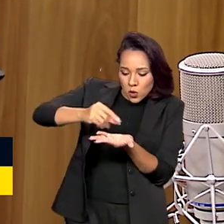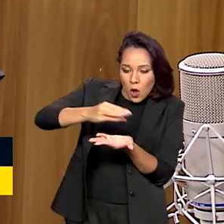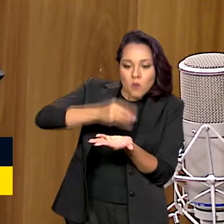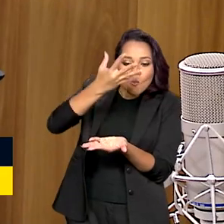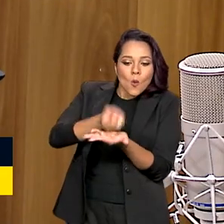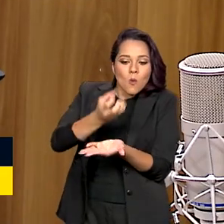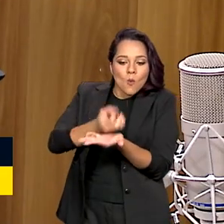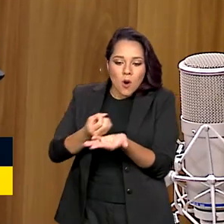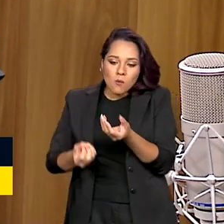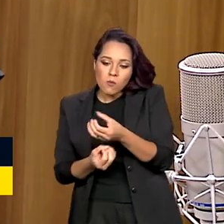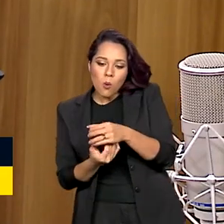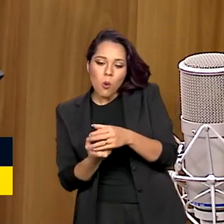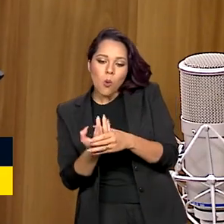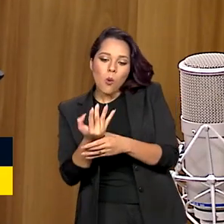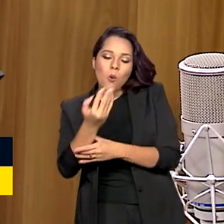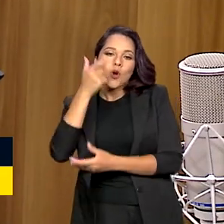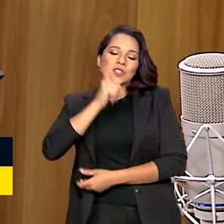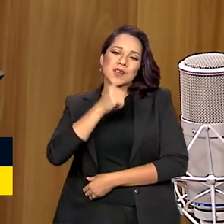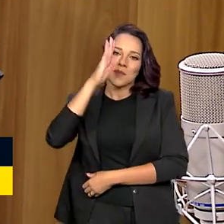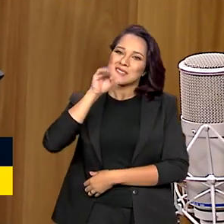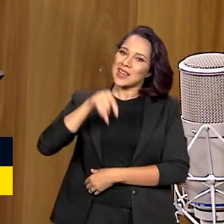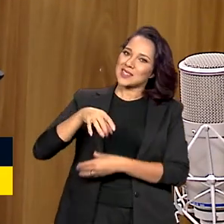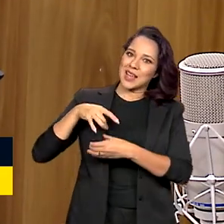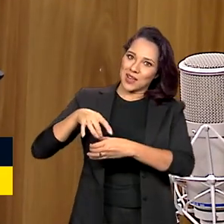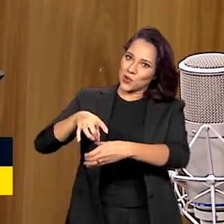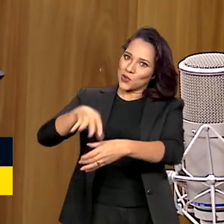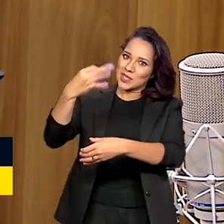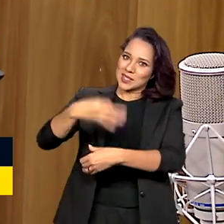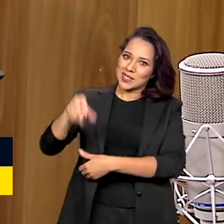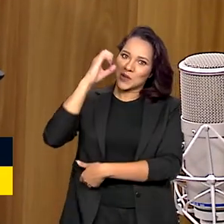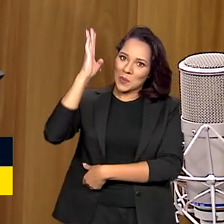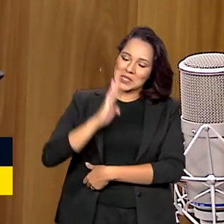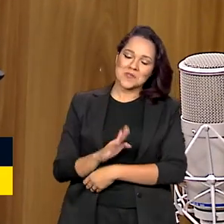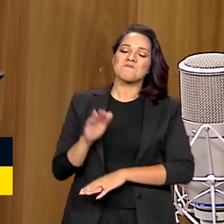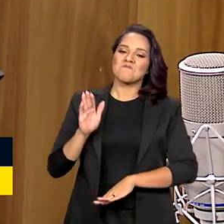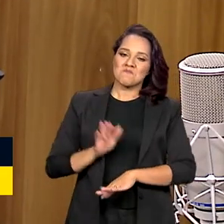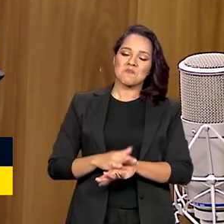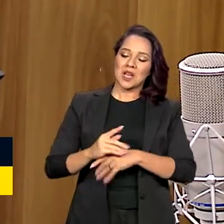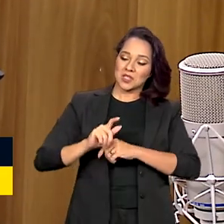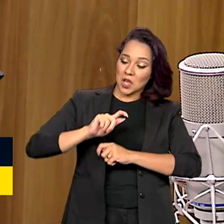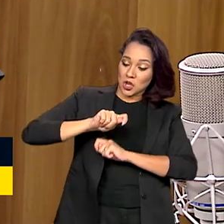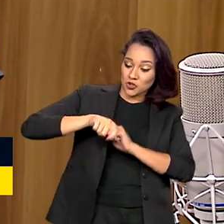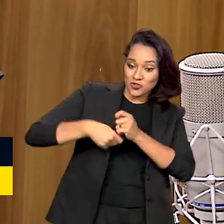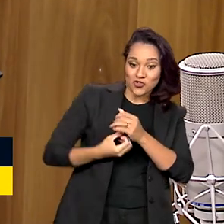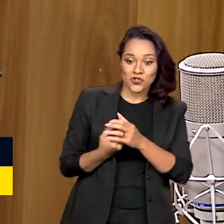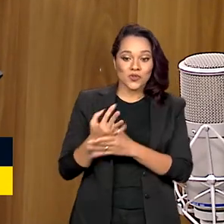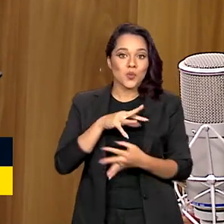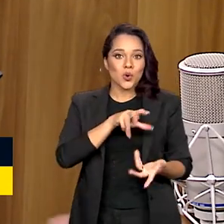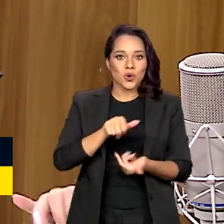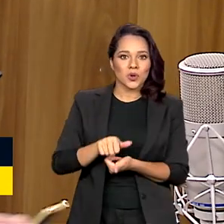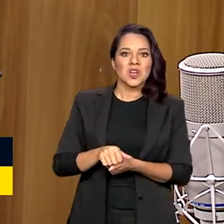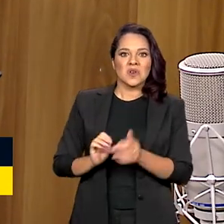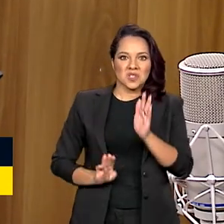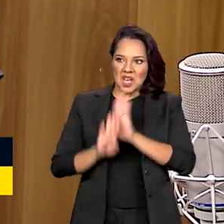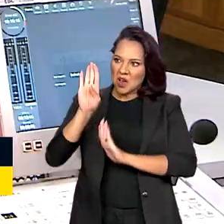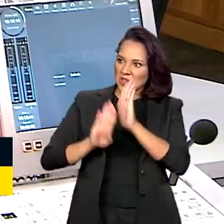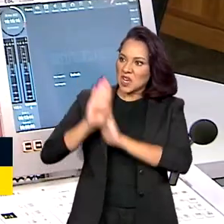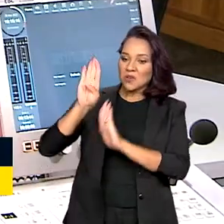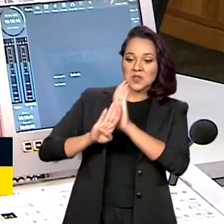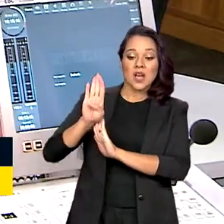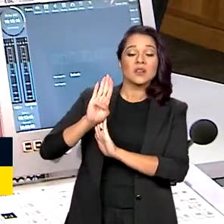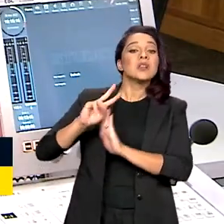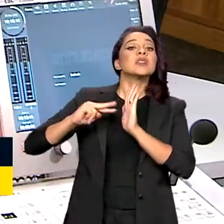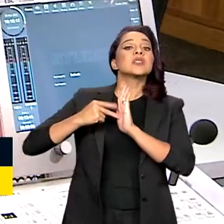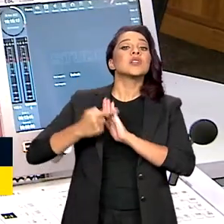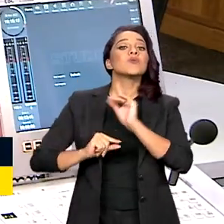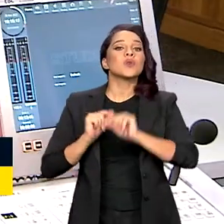você produzir mais. Essa agricultura convencional brasileira é a mais regenerativa do mundo. Toda vez que você bate recorde de produção,